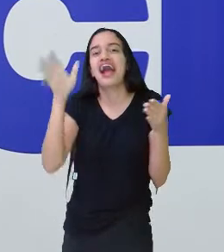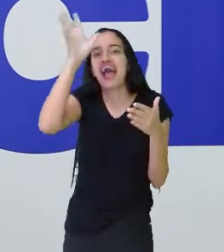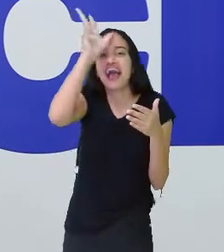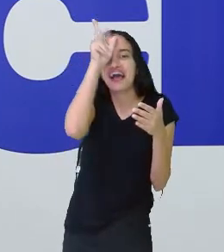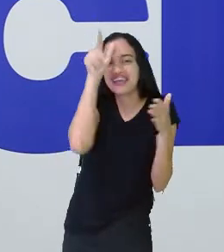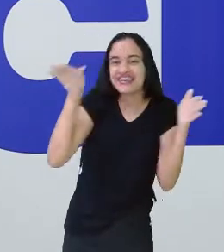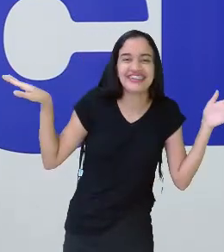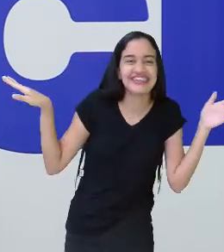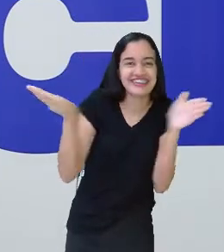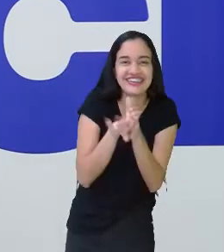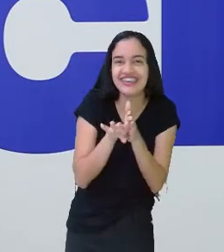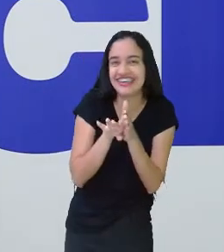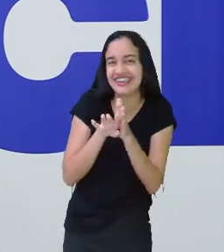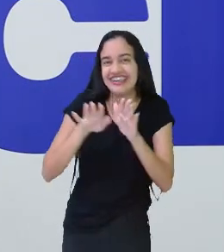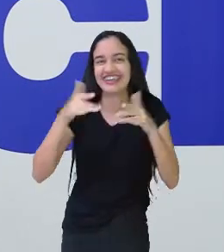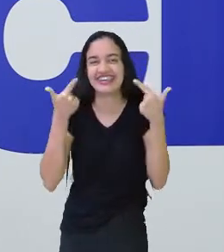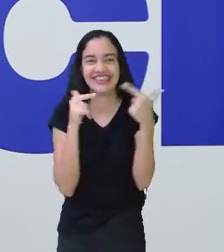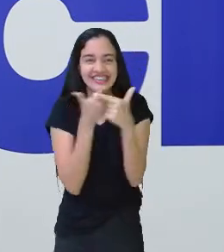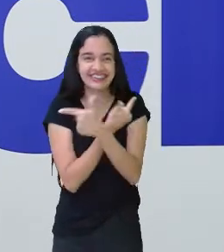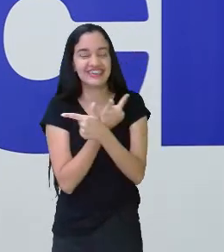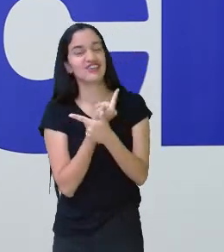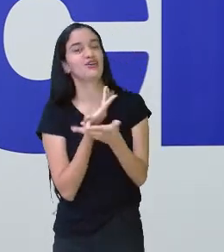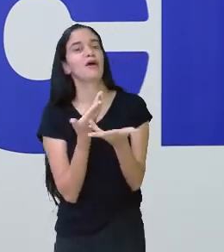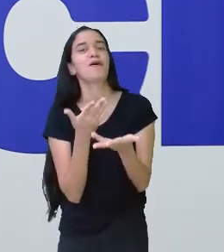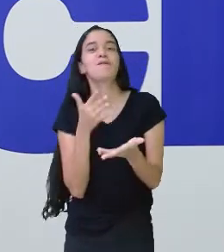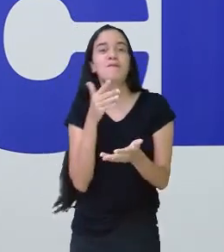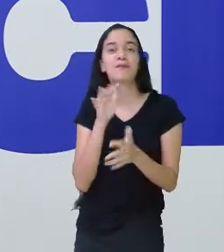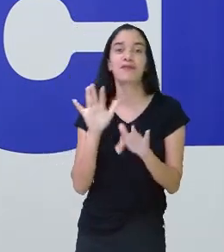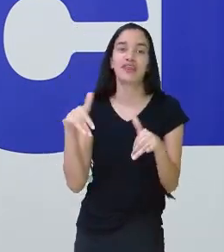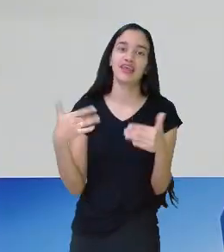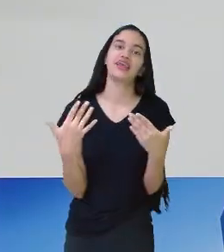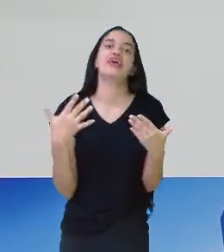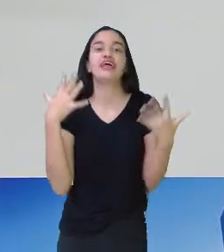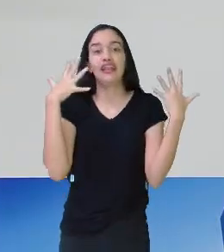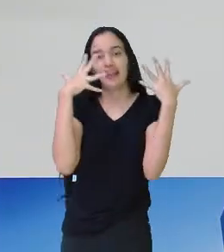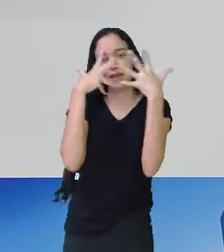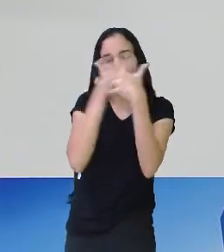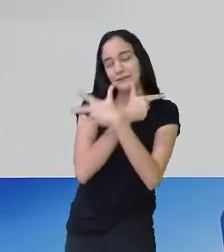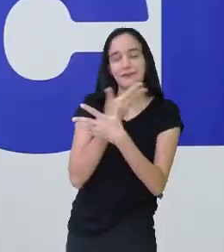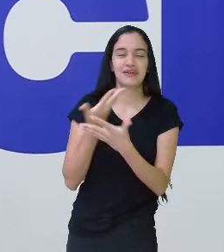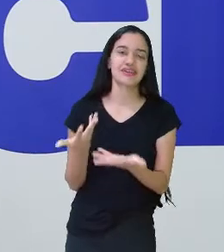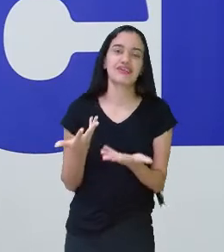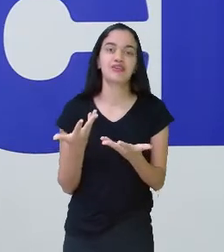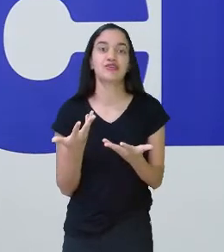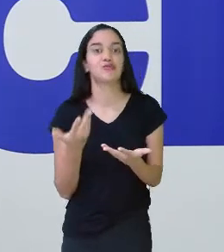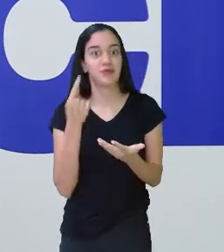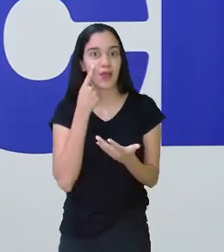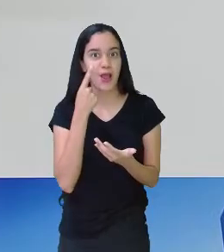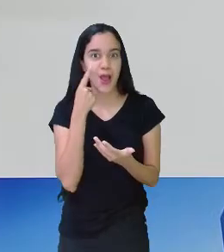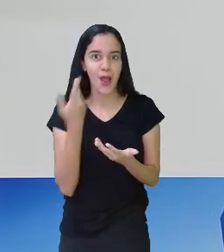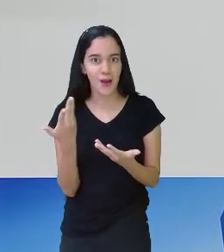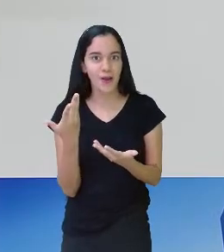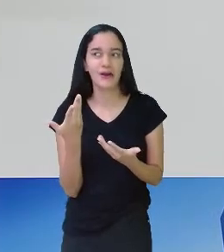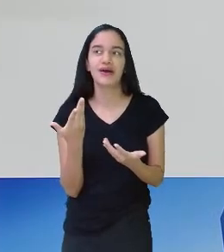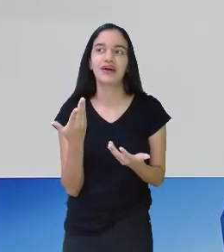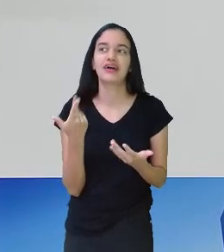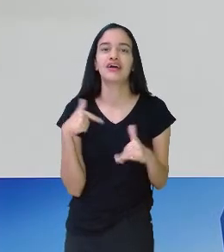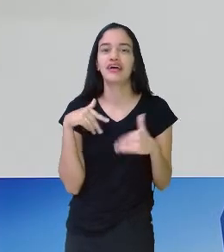chegou, minha gente, reinando! Lindo, maravilhoso, O Aquiles também. Olha, tô vendo ele ali,